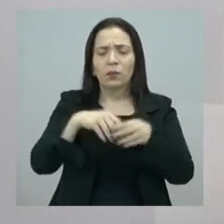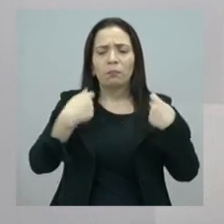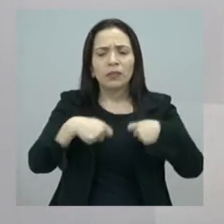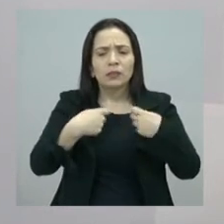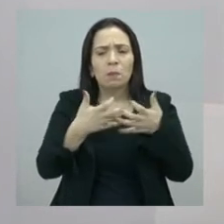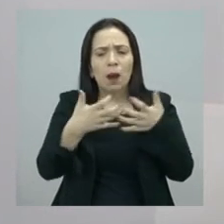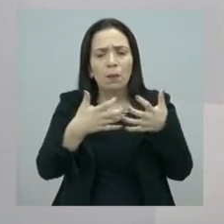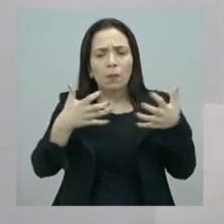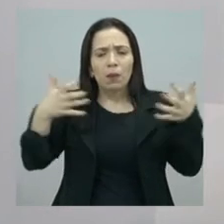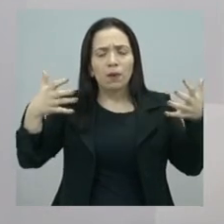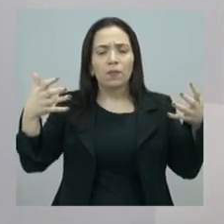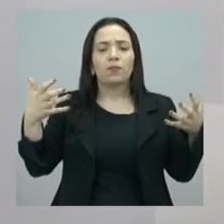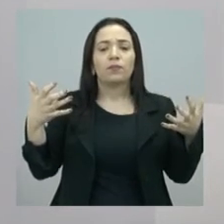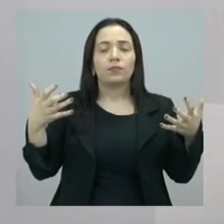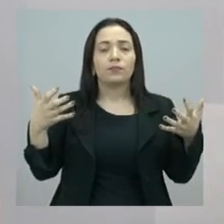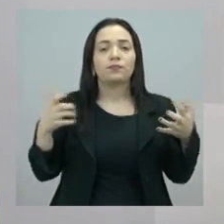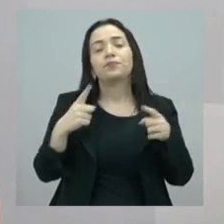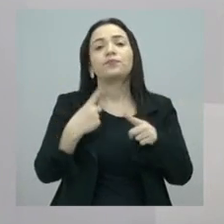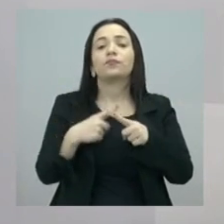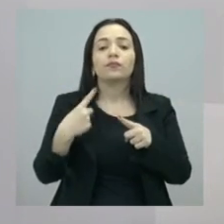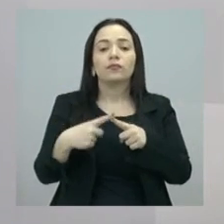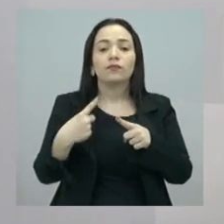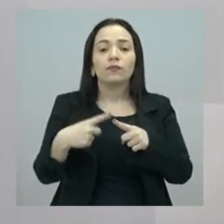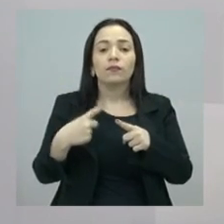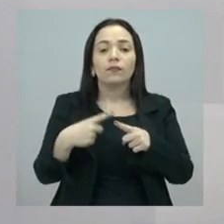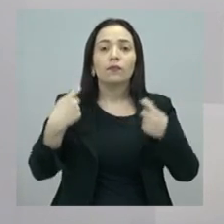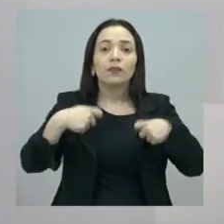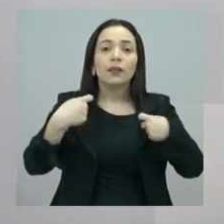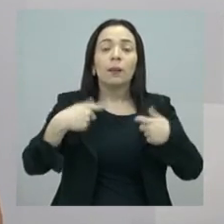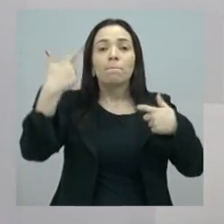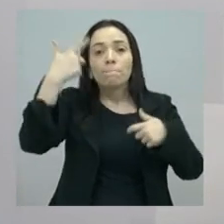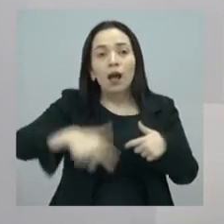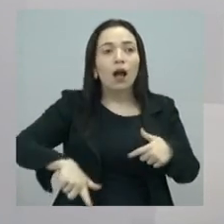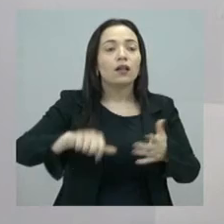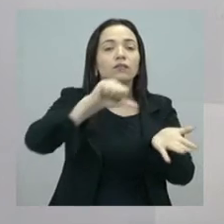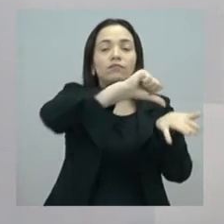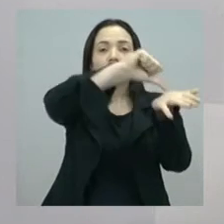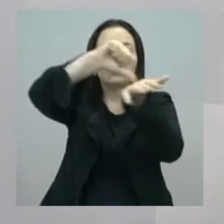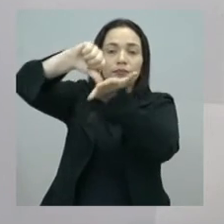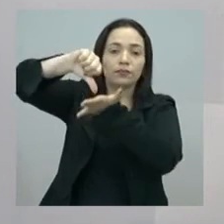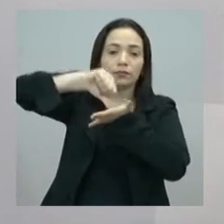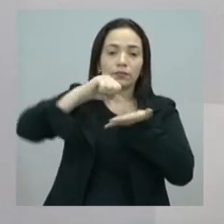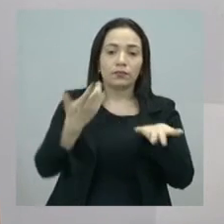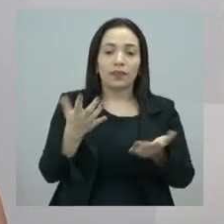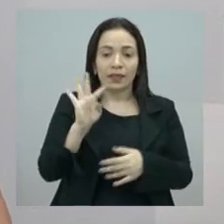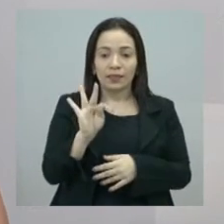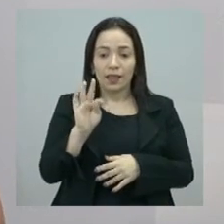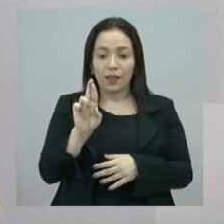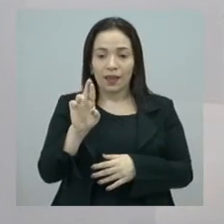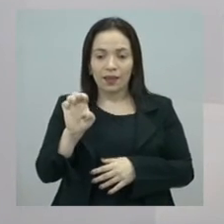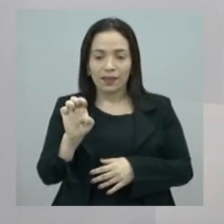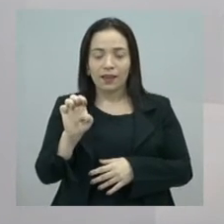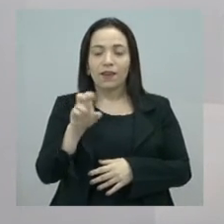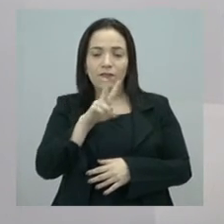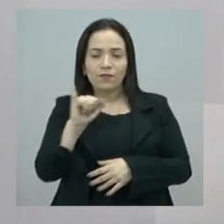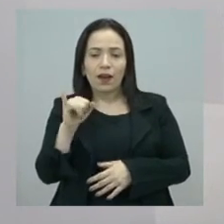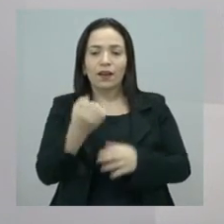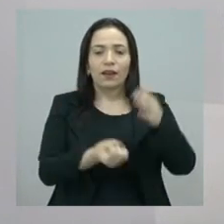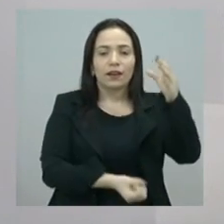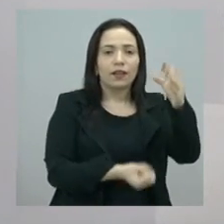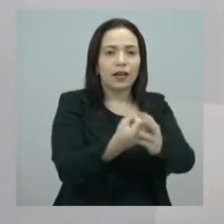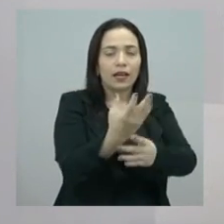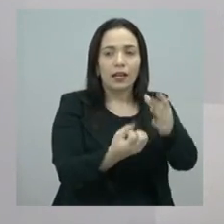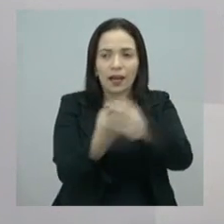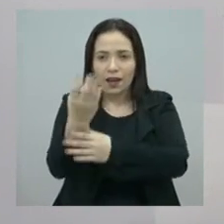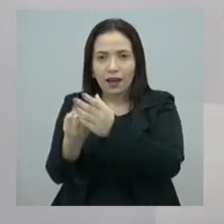esse percentual até para que tenhamos mais locais de votação. Como é que o TRE vai mobilizar, junto